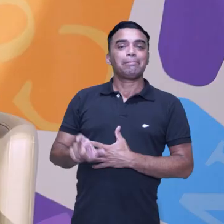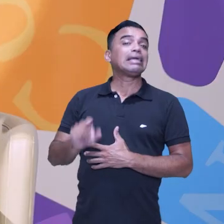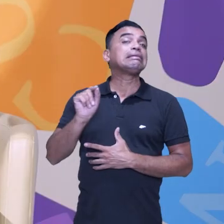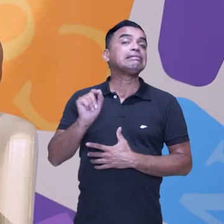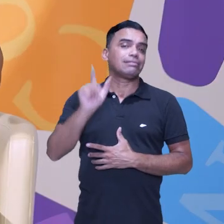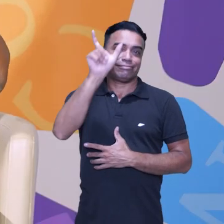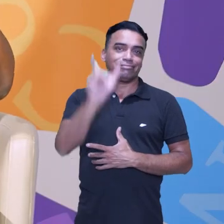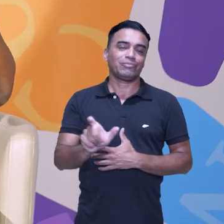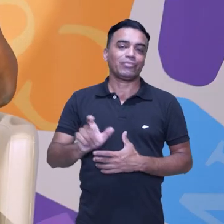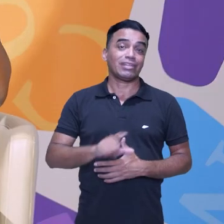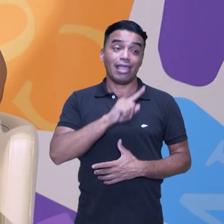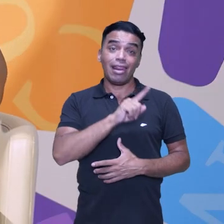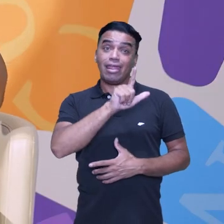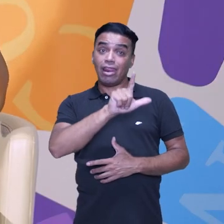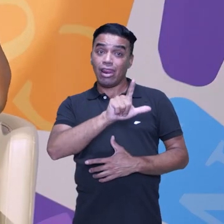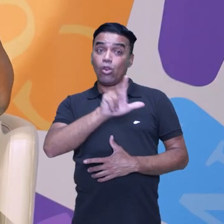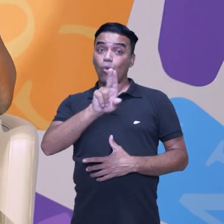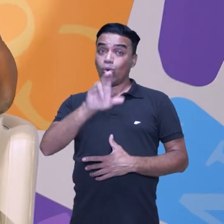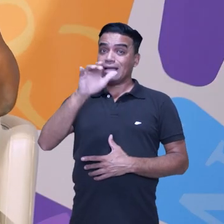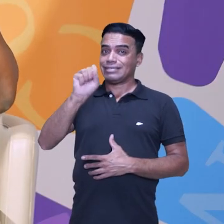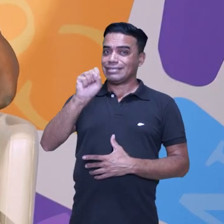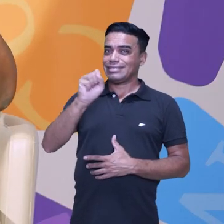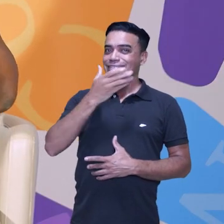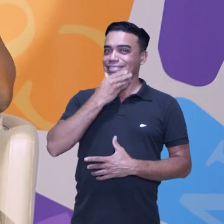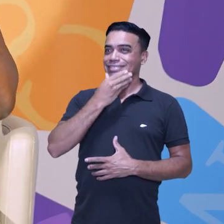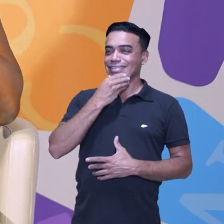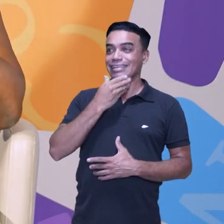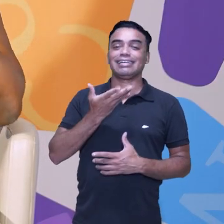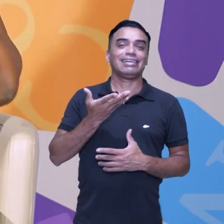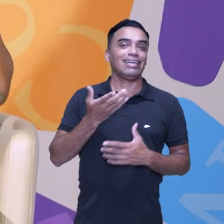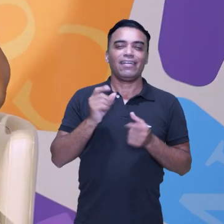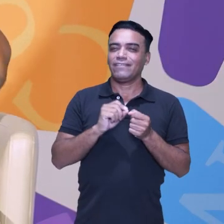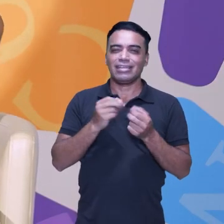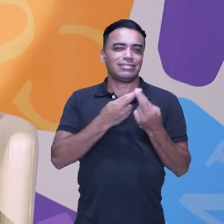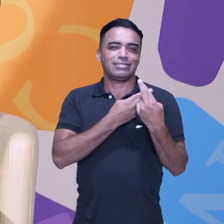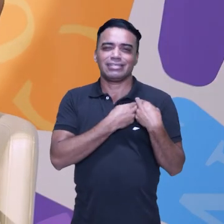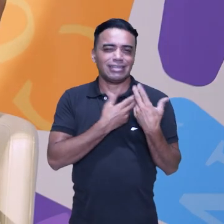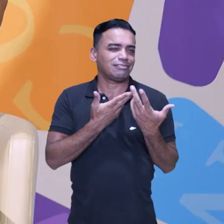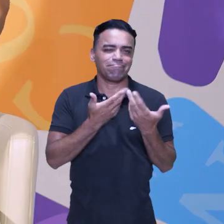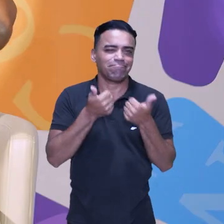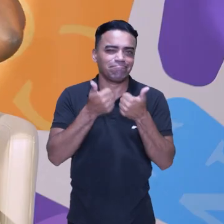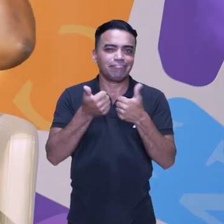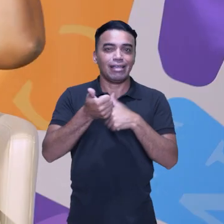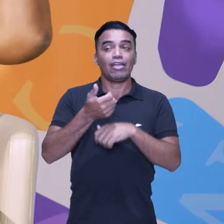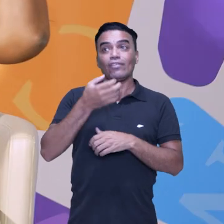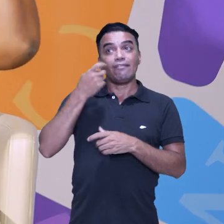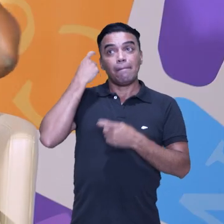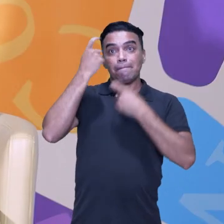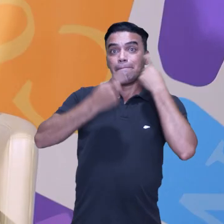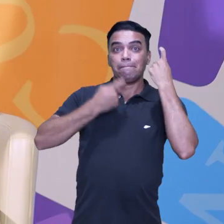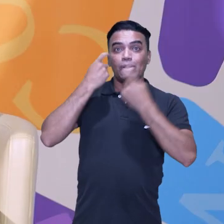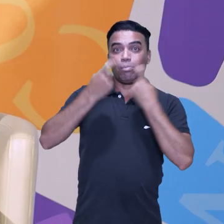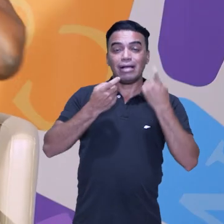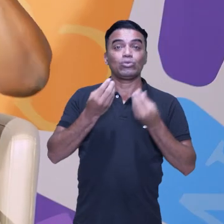Né? E o Lucas ele fez um papel muito fantástico na época, eu me lembro, a Flávia está aqui, que foi uma das homenageadas, que eu ficava muito preocupada, né?